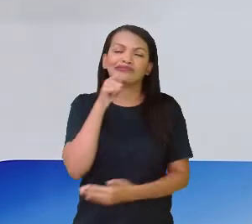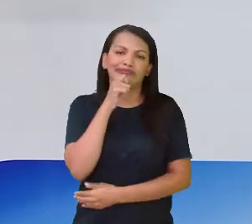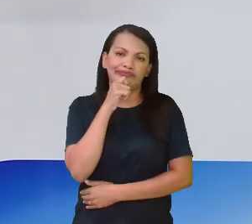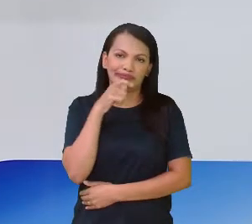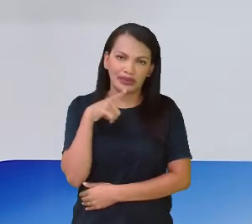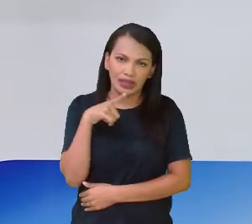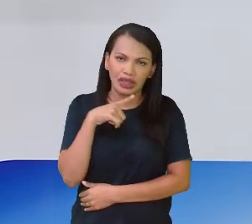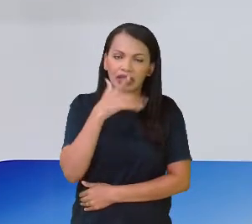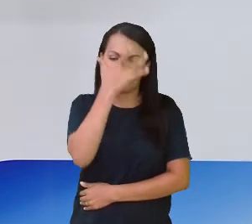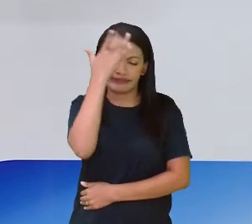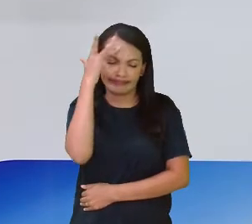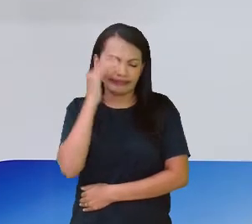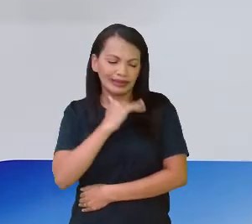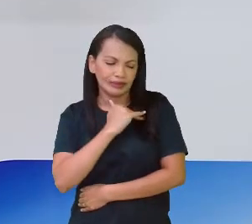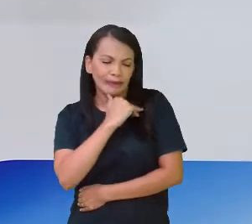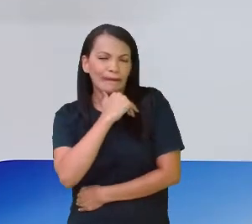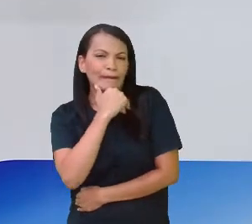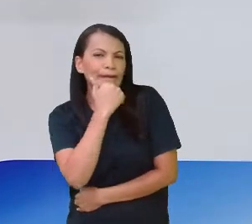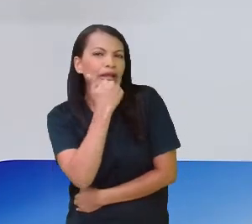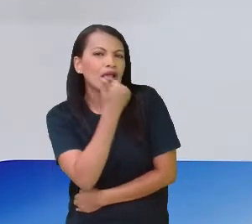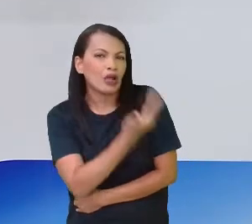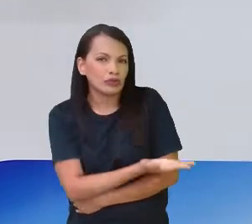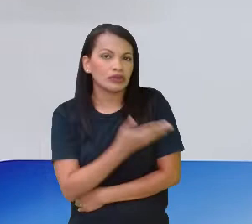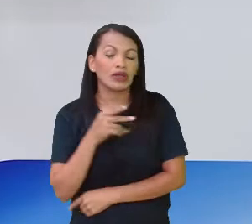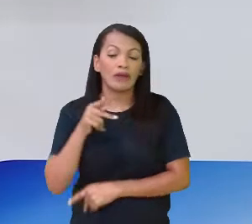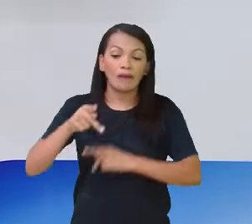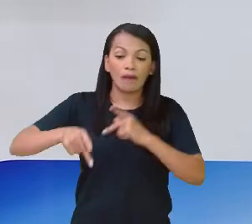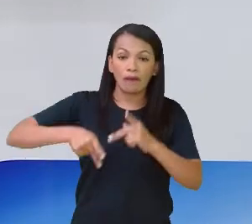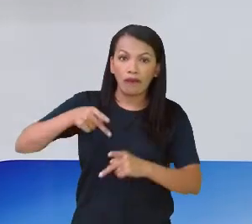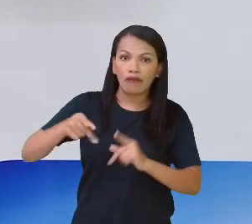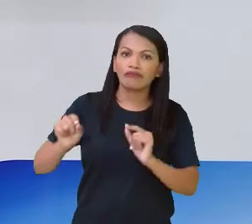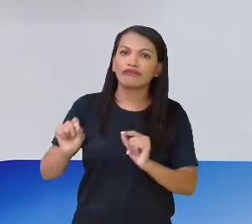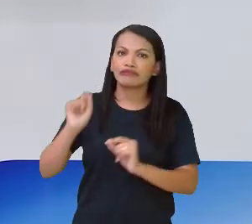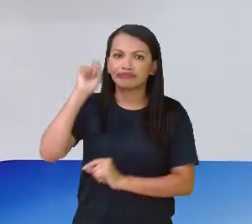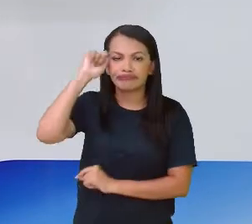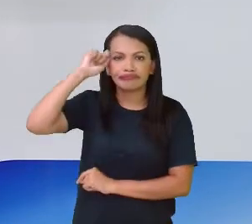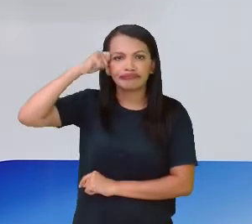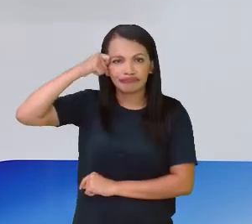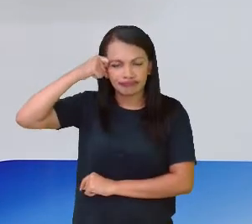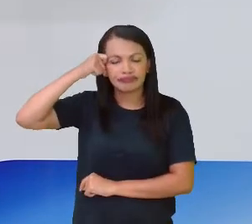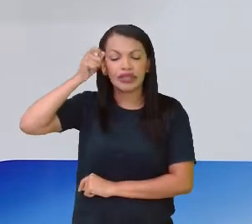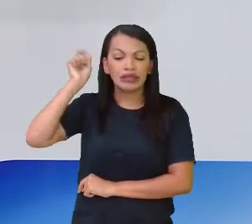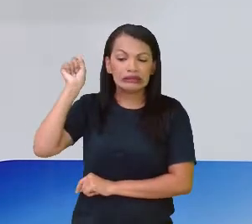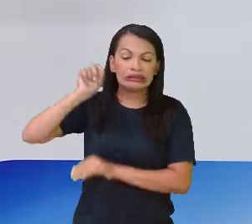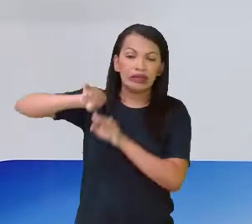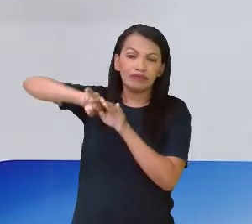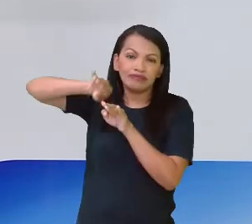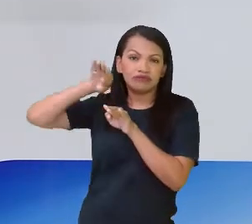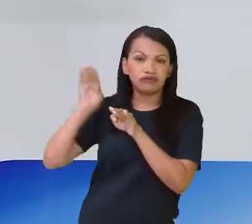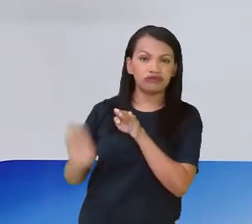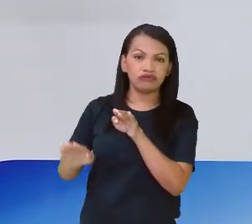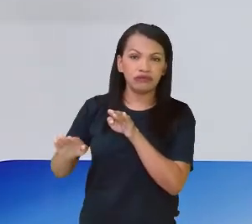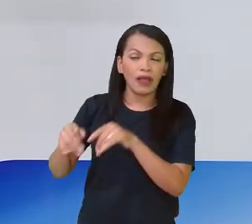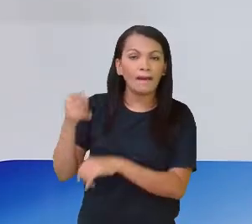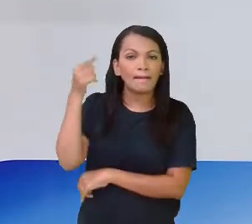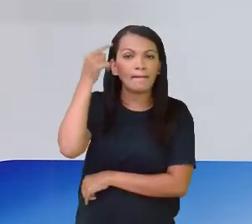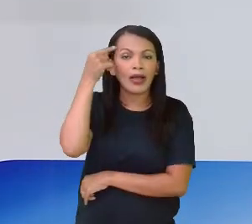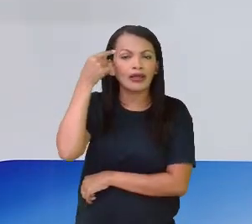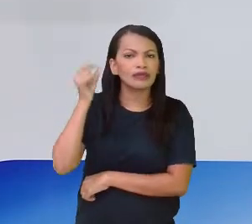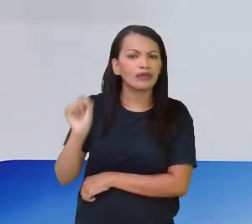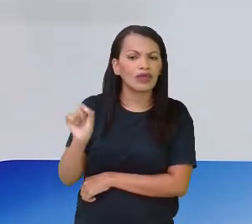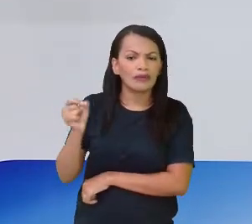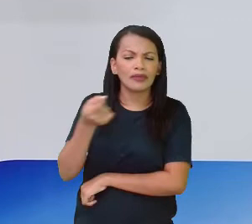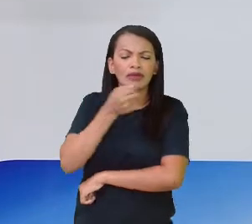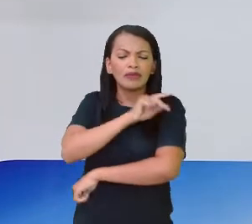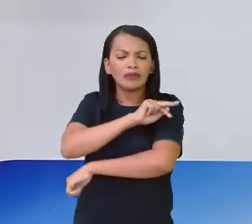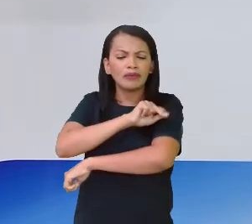situações em nosso país em que a população negra é colocada numa situação inferior, pensando na cor